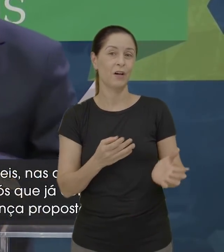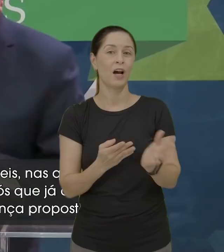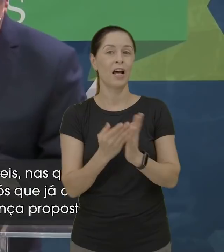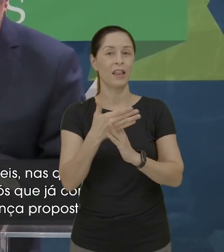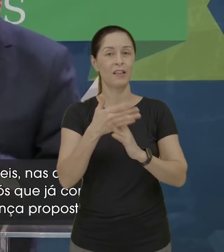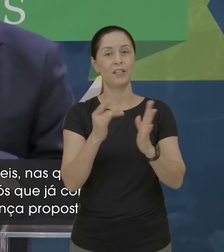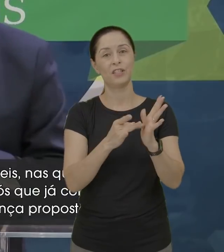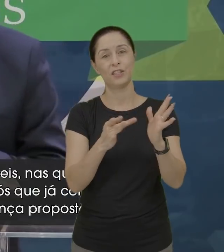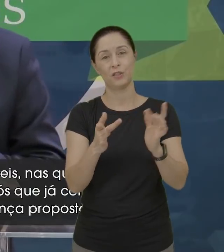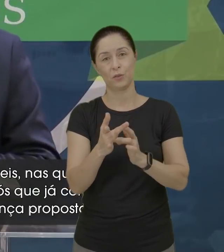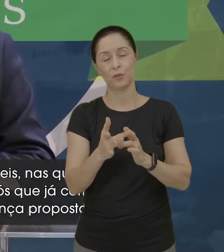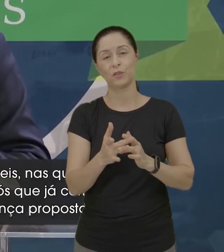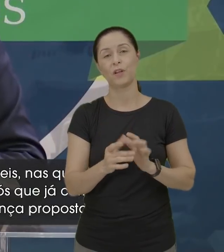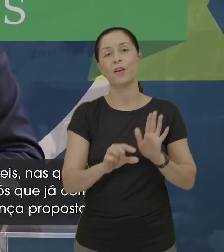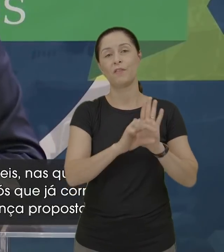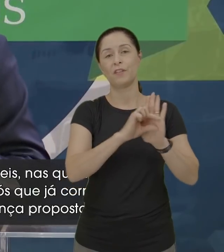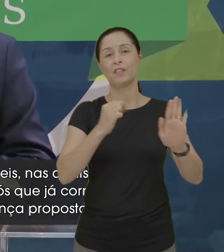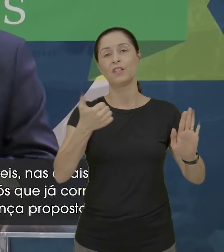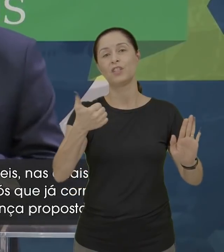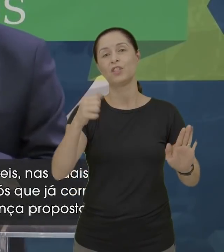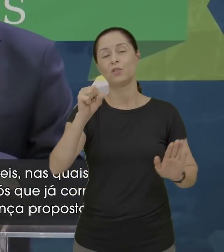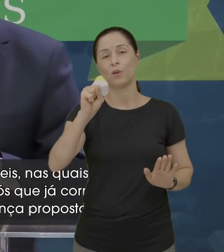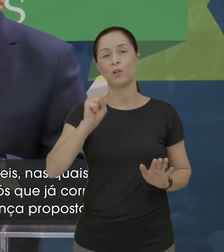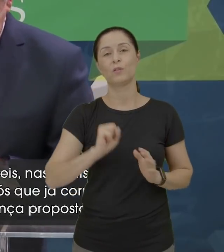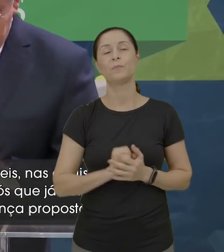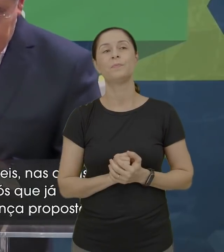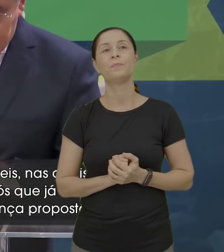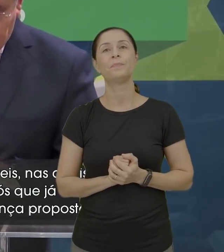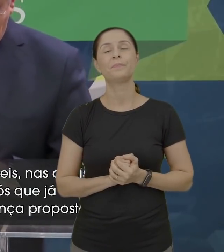olha o versículo 18, a parte B.